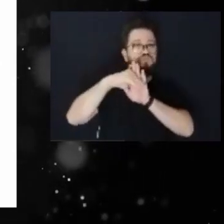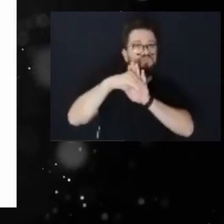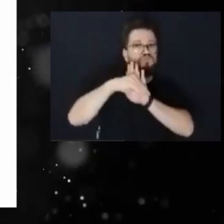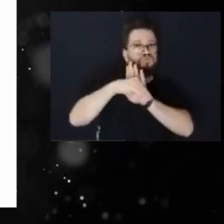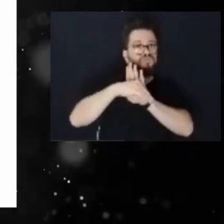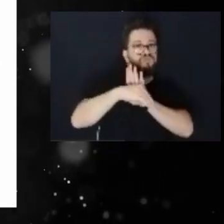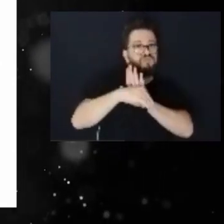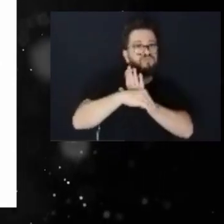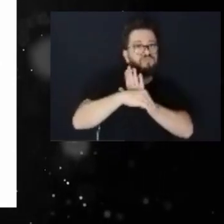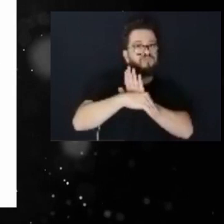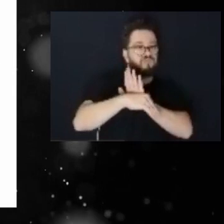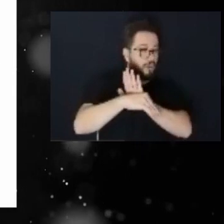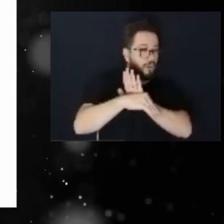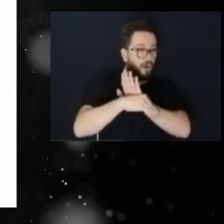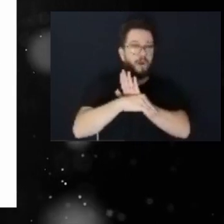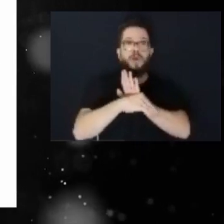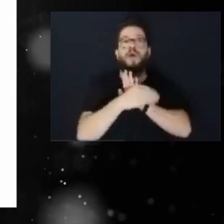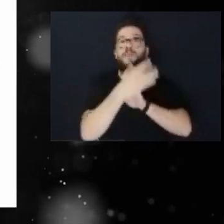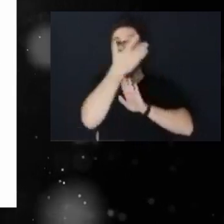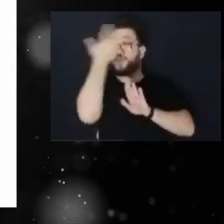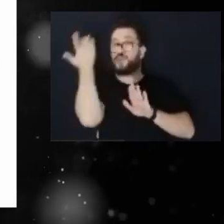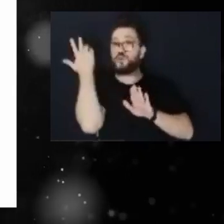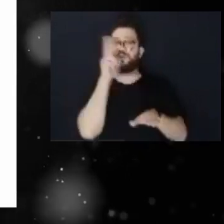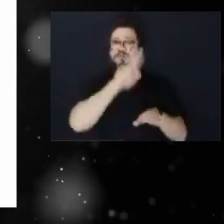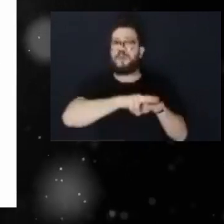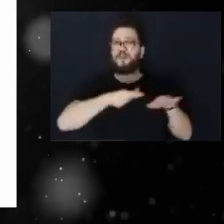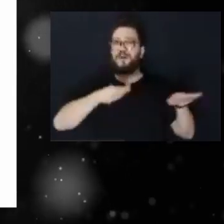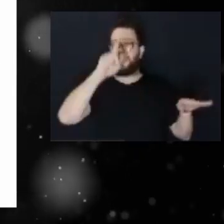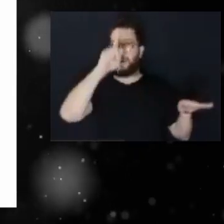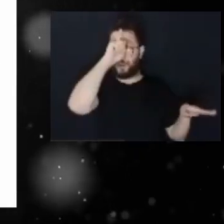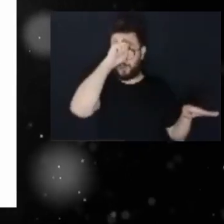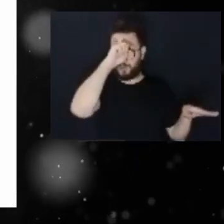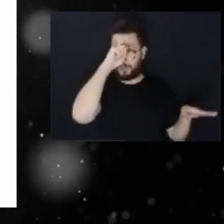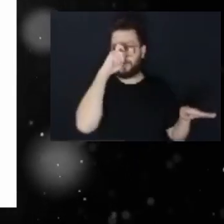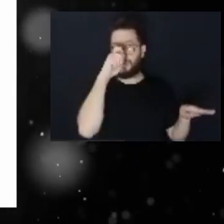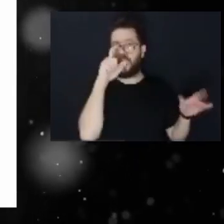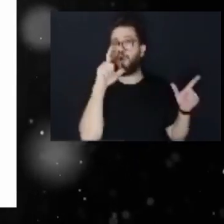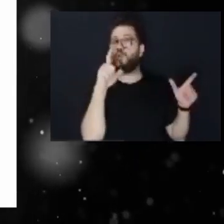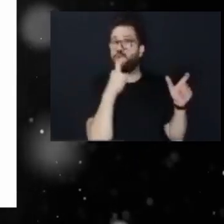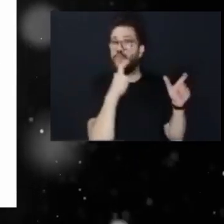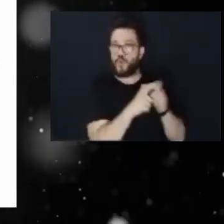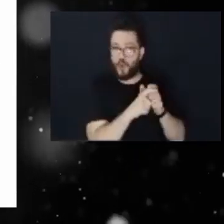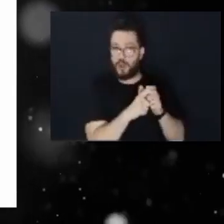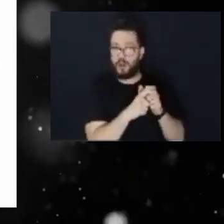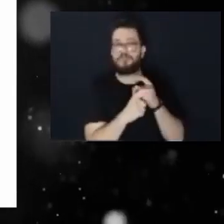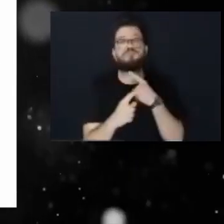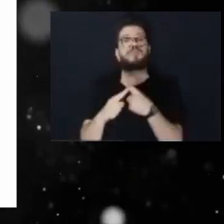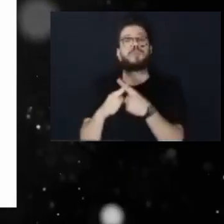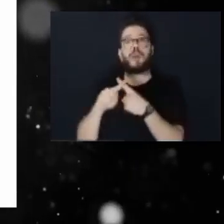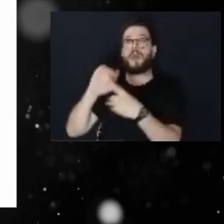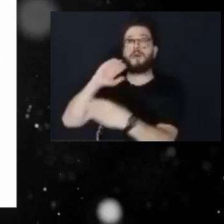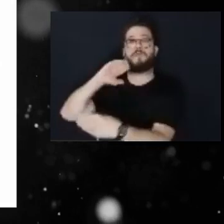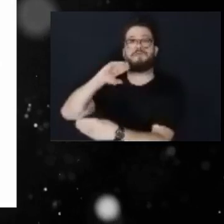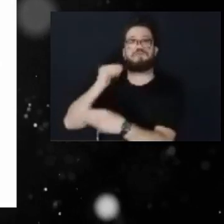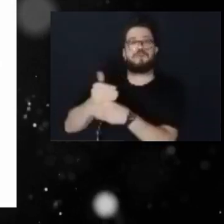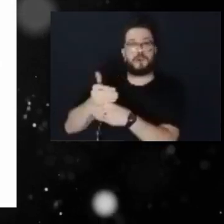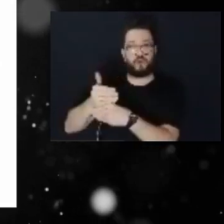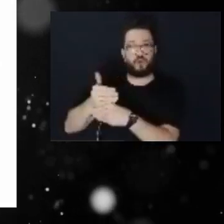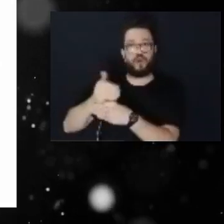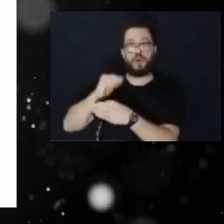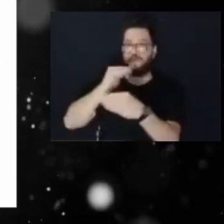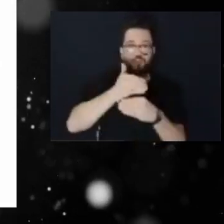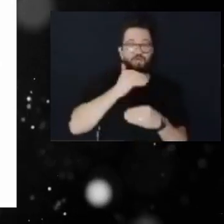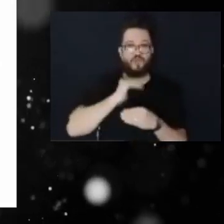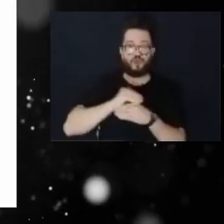número de internações mostra um efeito de um isolamento social que possa ter sido bem feito, embora